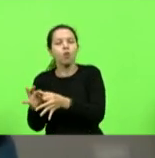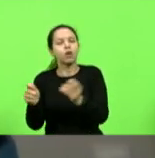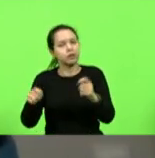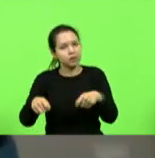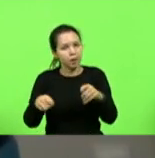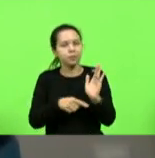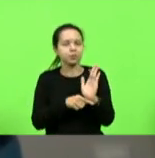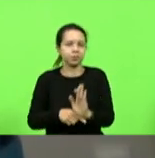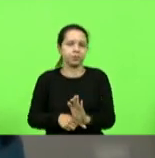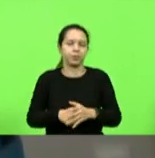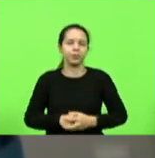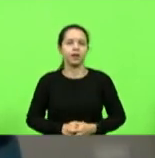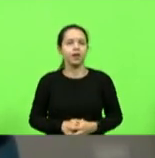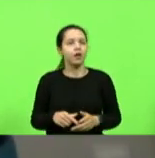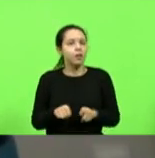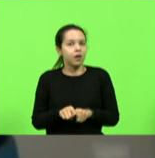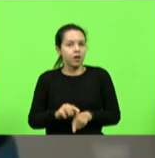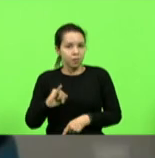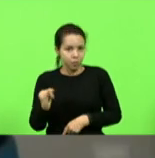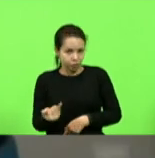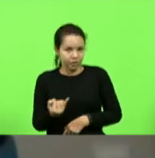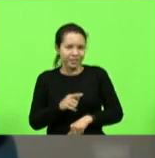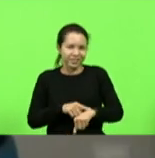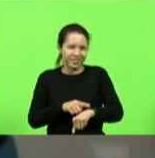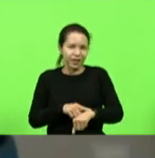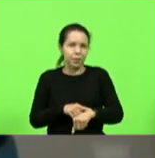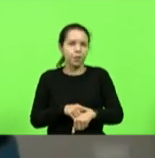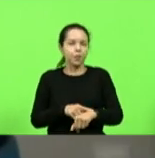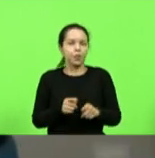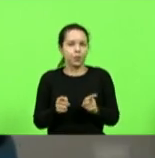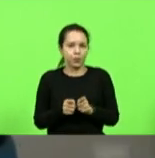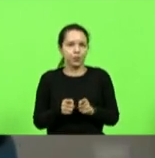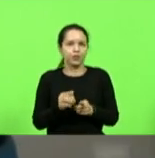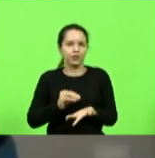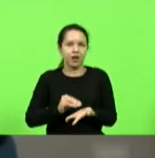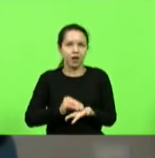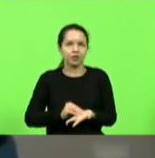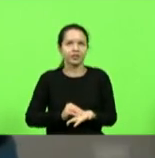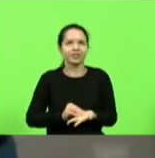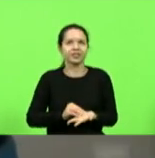quero aproveitar, então, esse tempo que me falta, né, para não repetir a